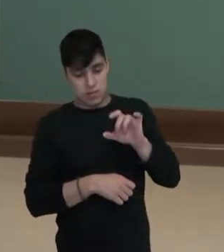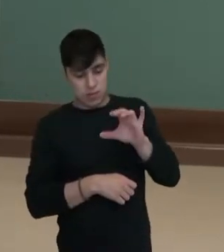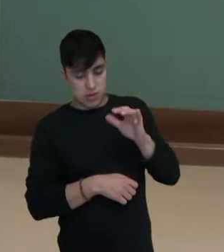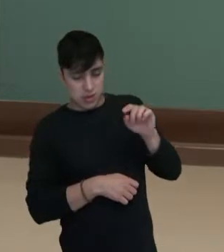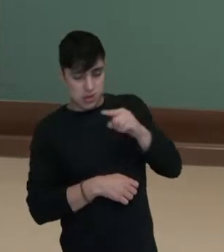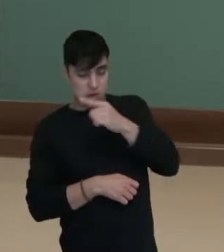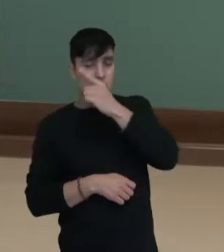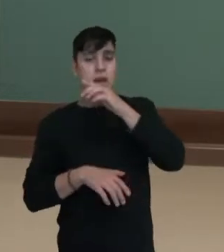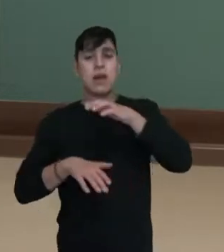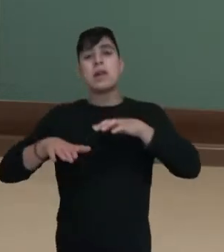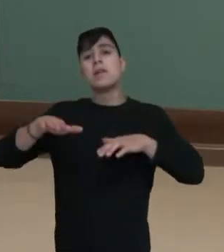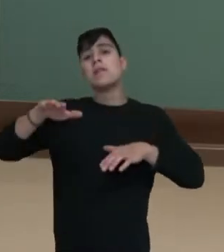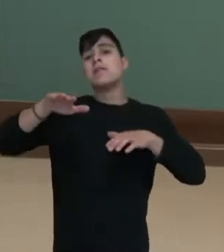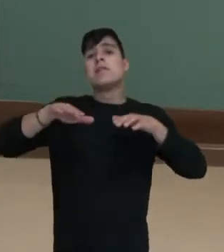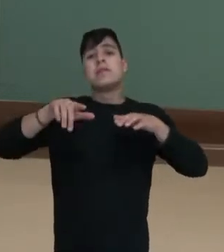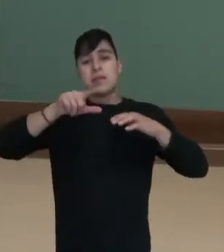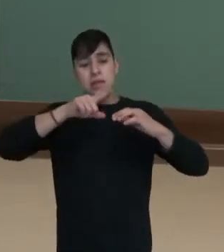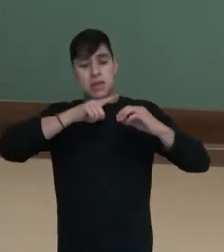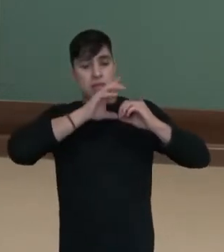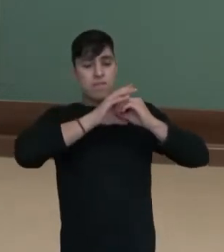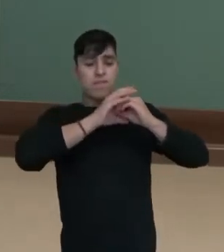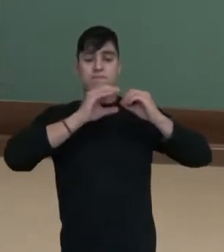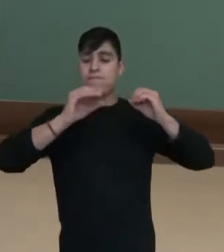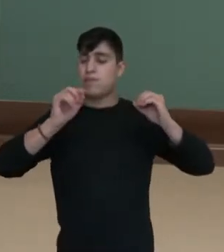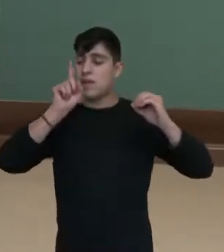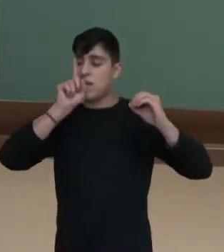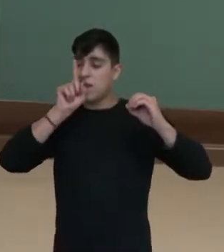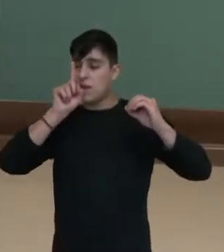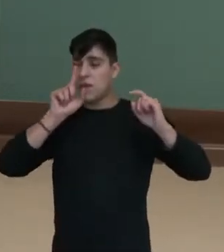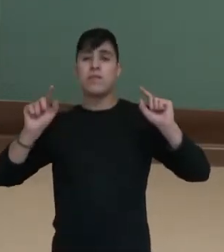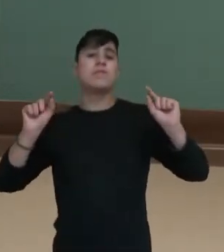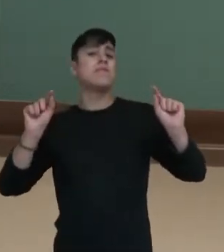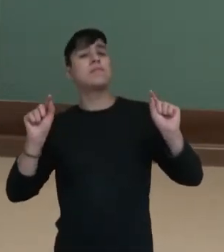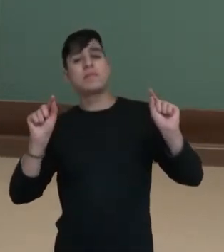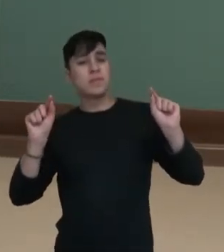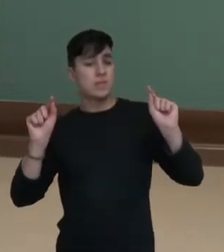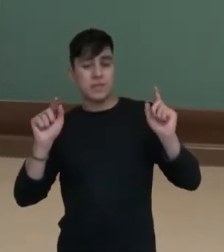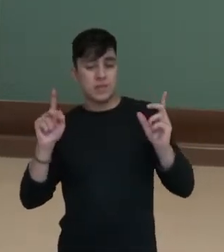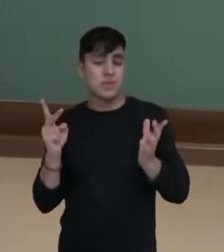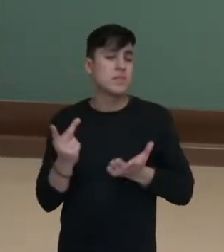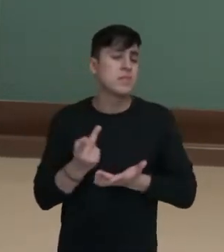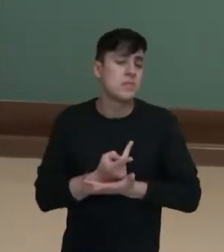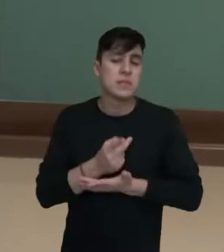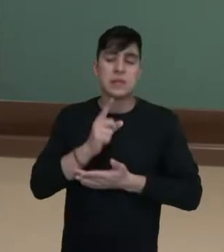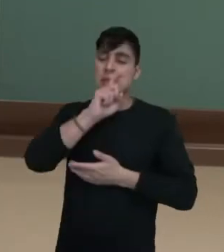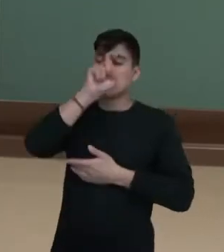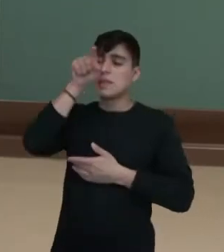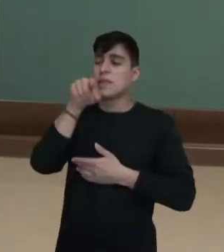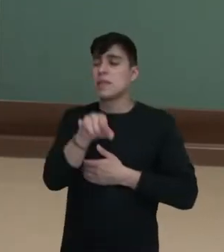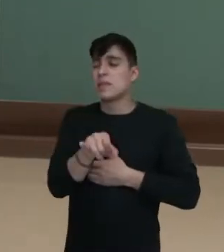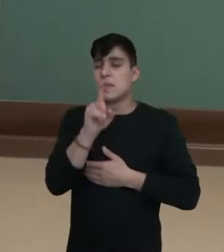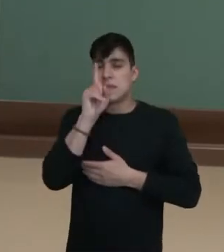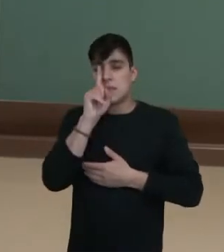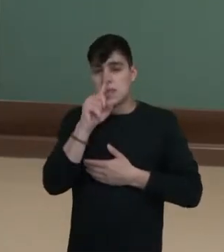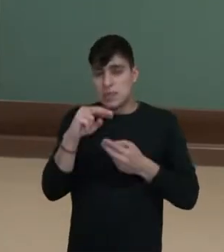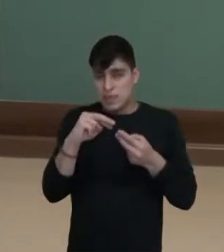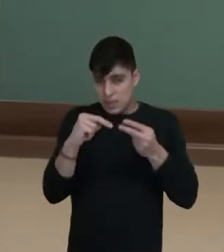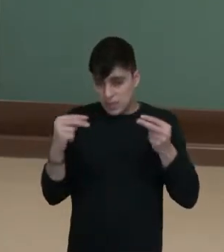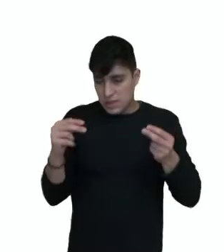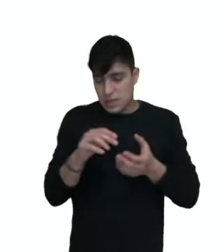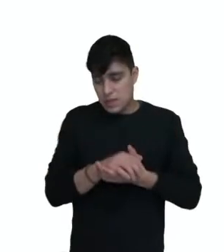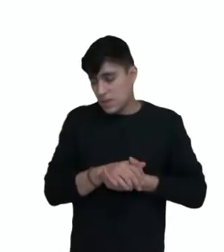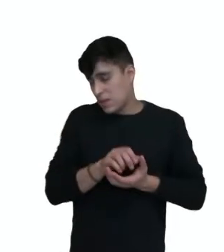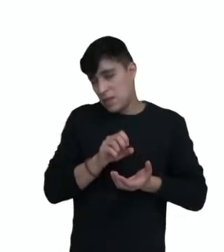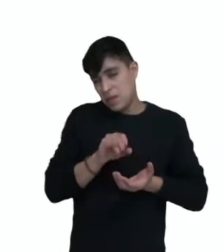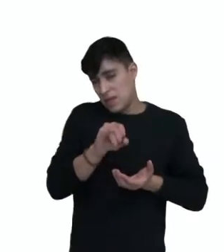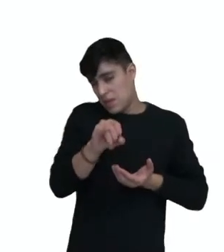Às vezes pode acontecer erros genéticos, e aí vai fazer o quê? O que será que acontece se der um erro genético? Se